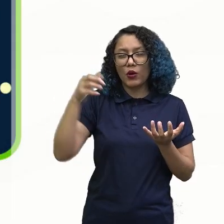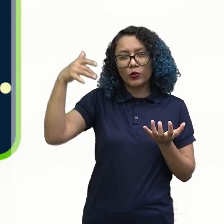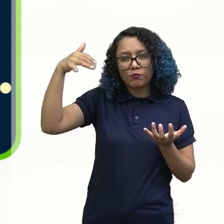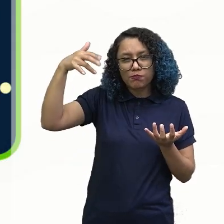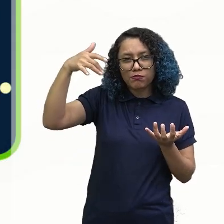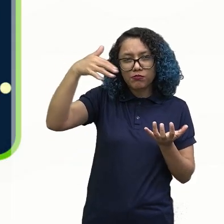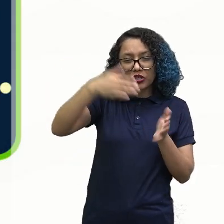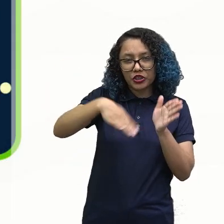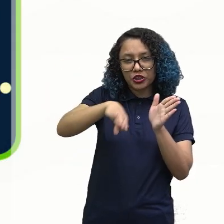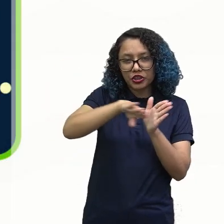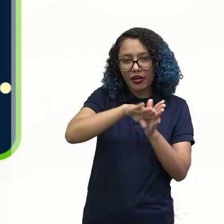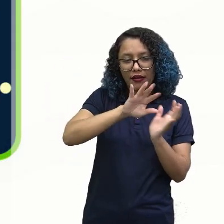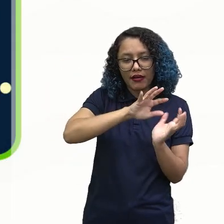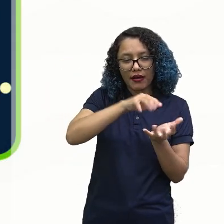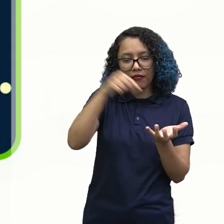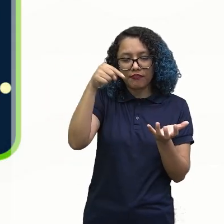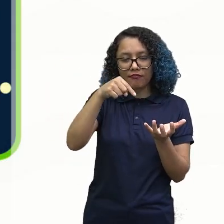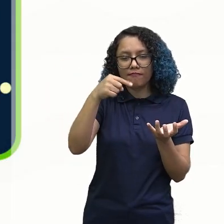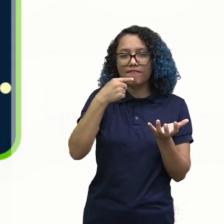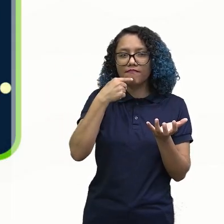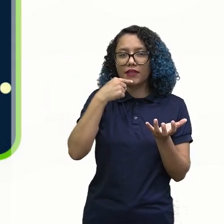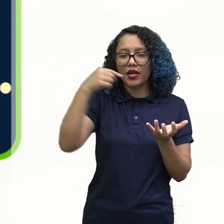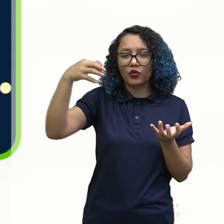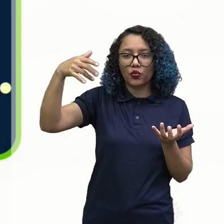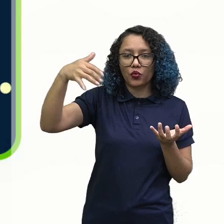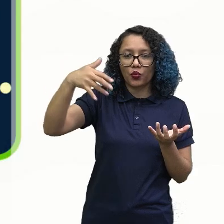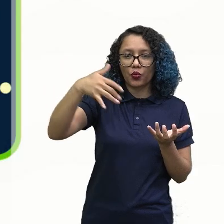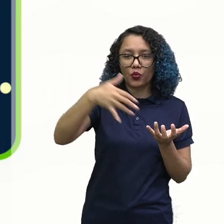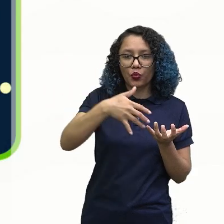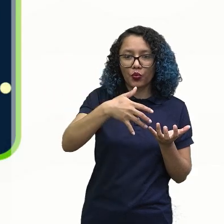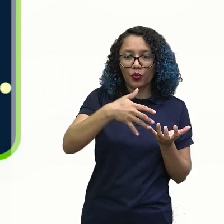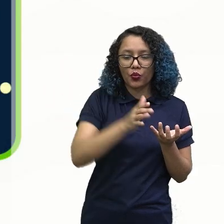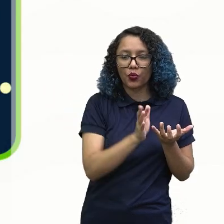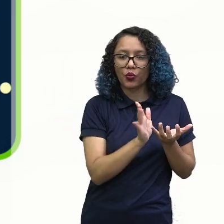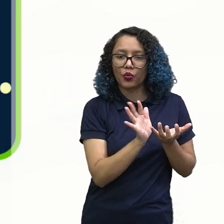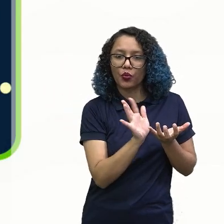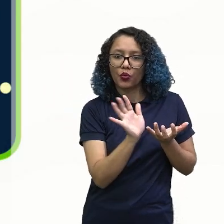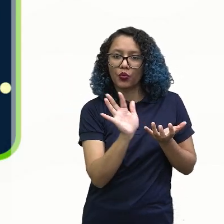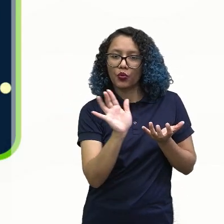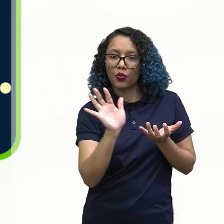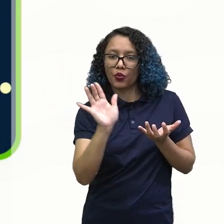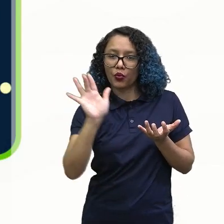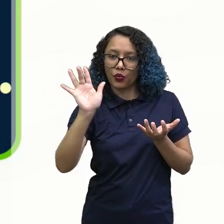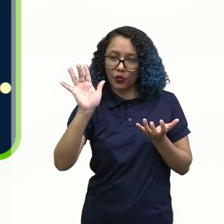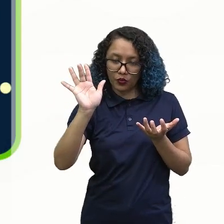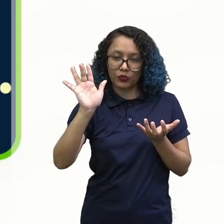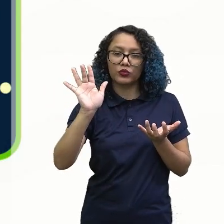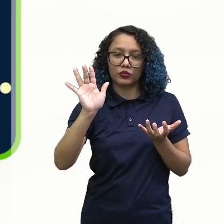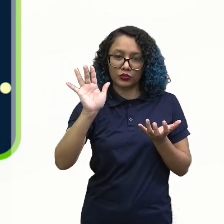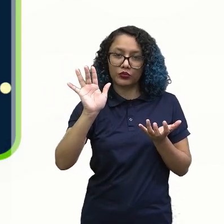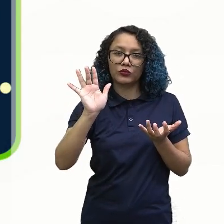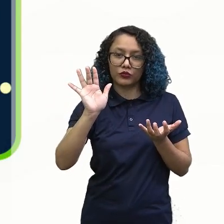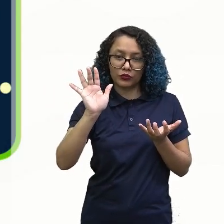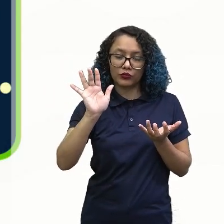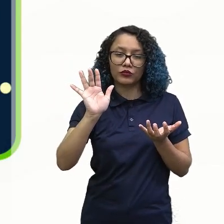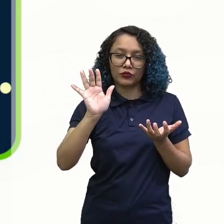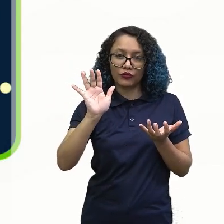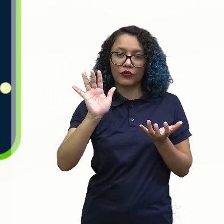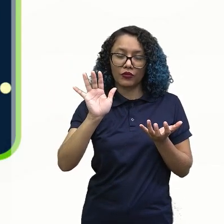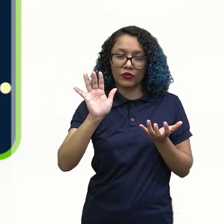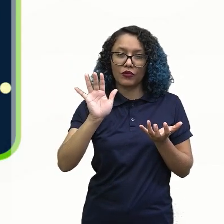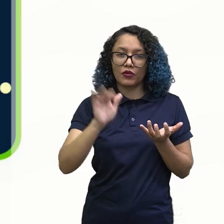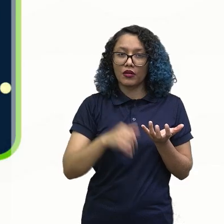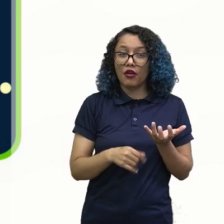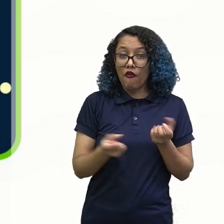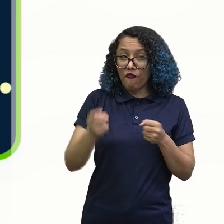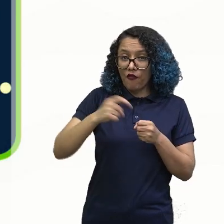Terra, ao refletir na atmosfera, ele volta de novo para o espaço. Uma parte dessa radiação volta para o